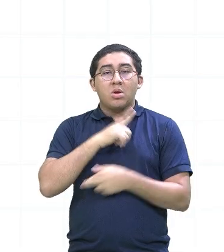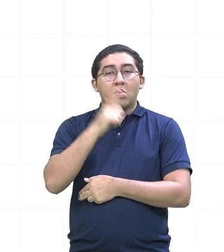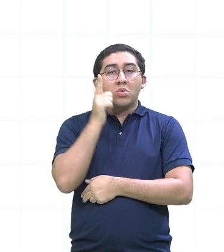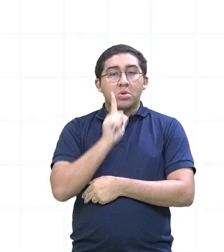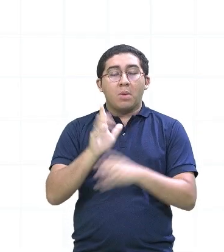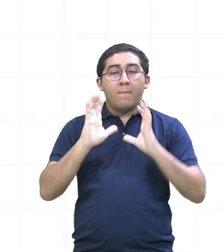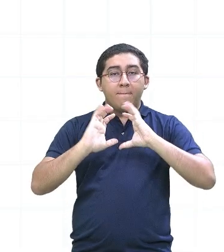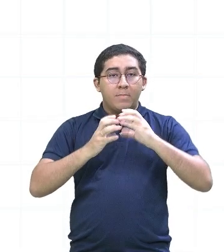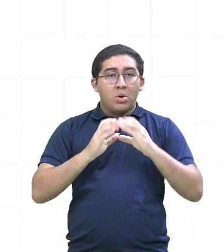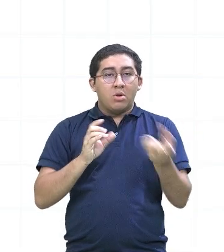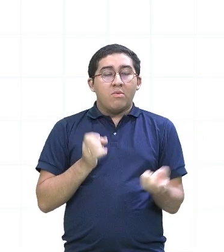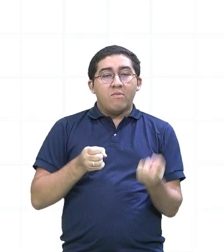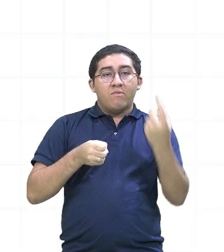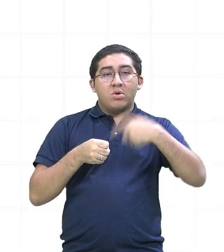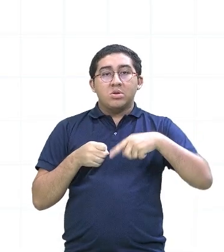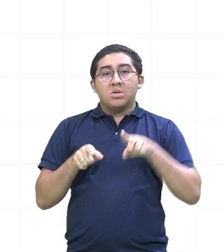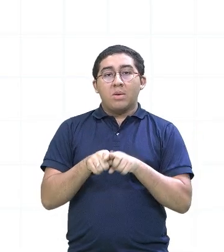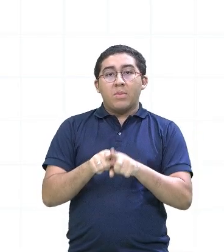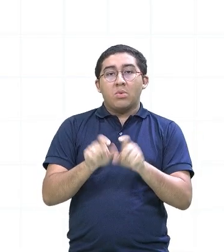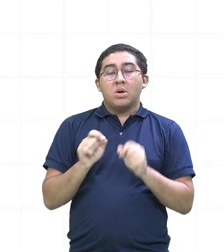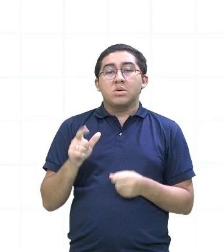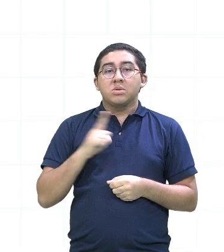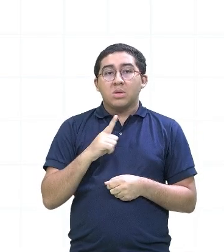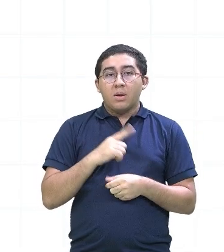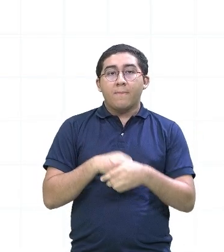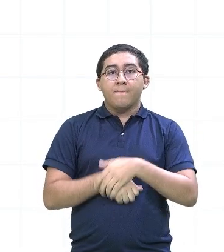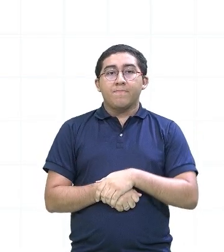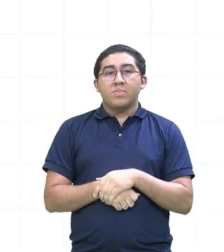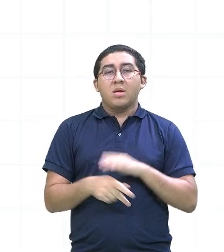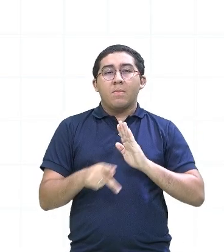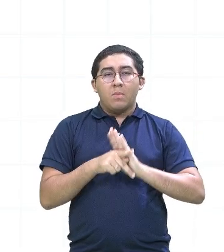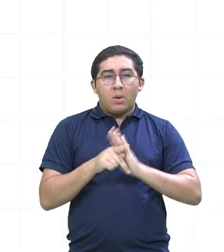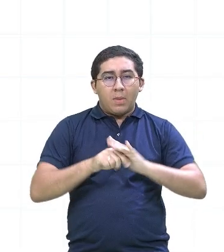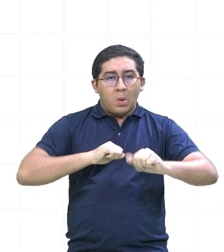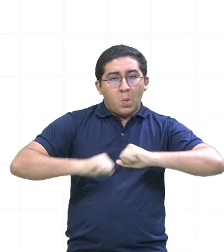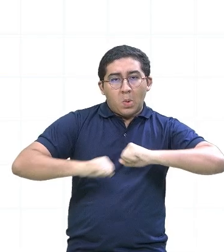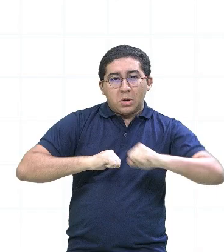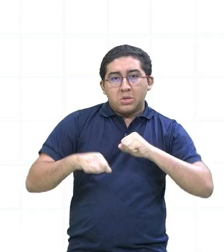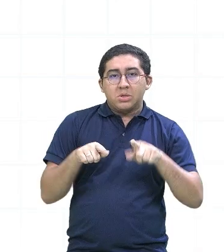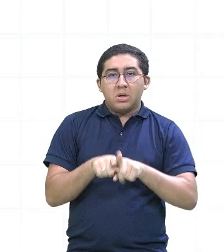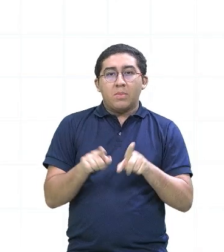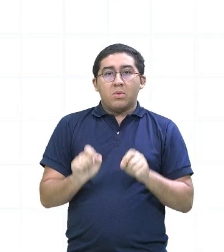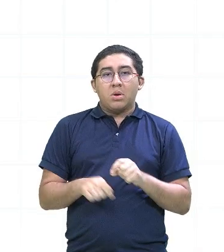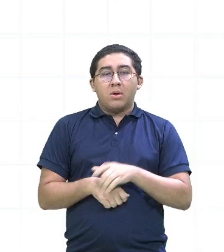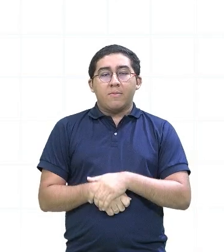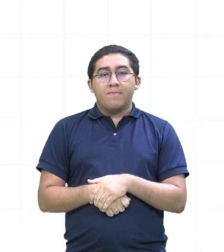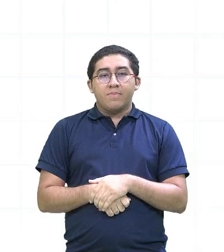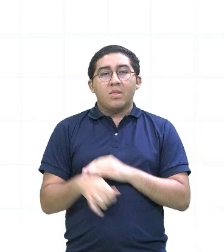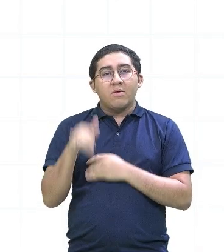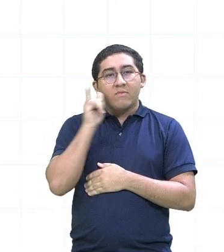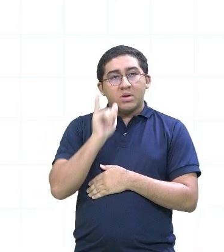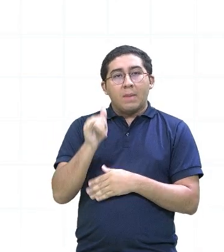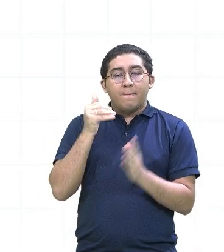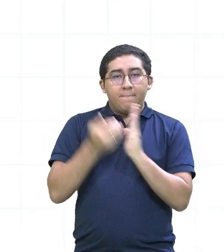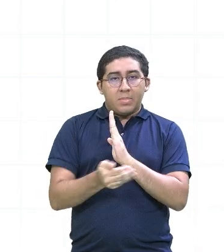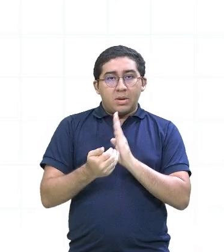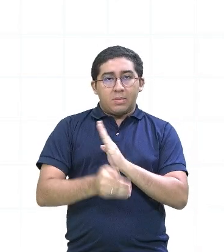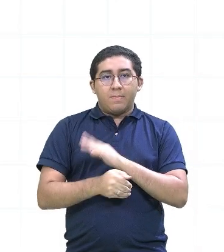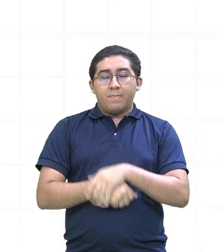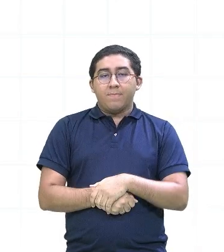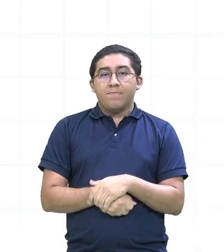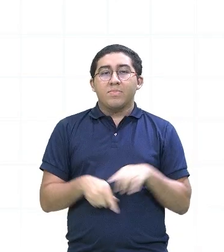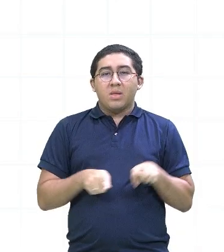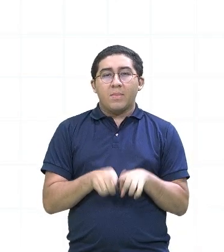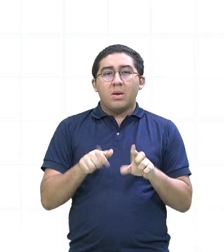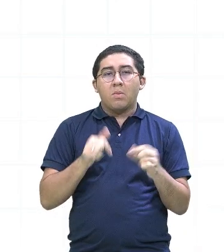rebatidas, para que assim a corrida do rebatedor e do não rebatedor seja interrompida. Então é muito parecido